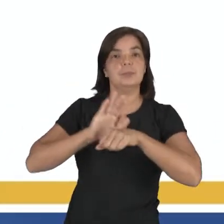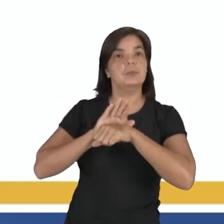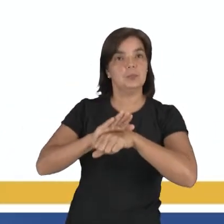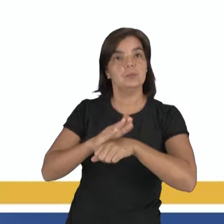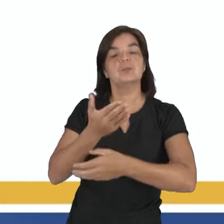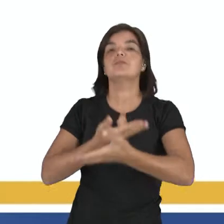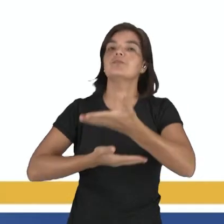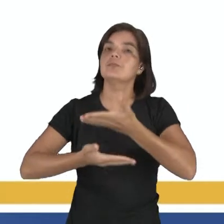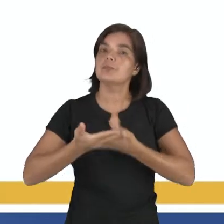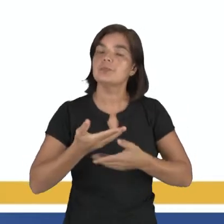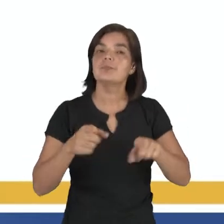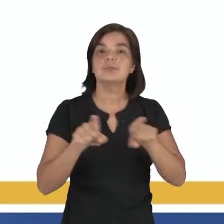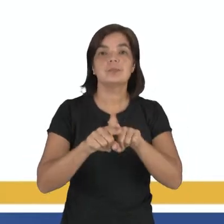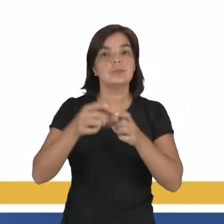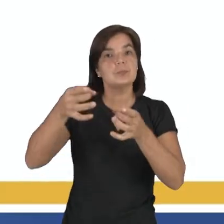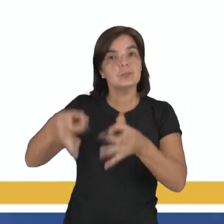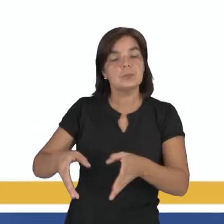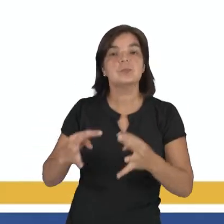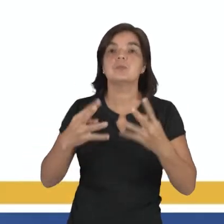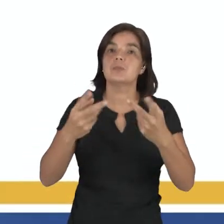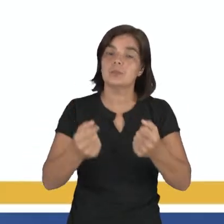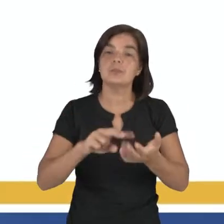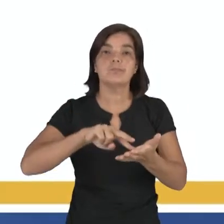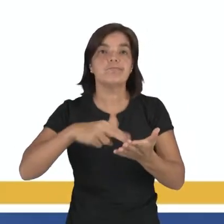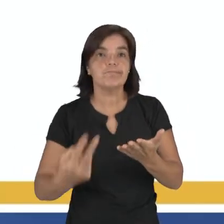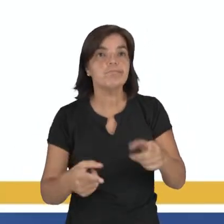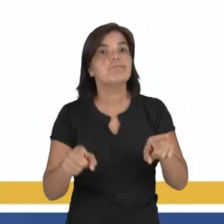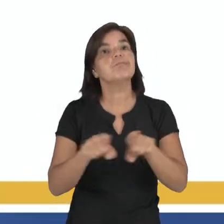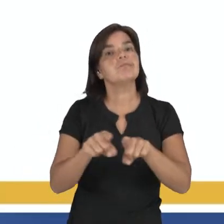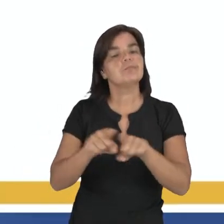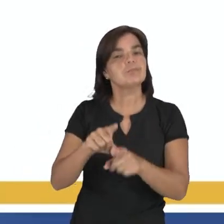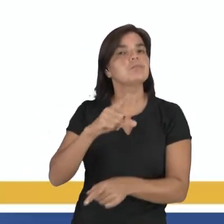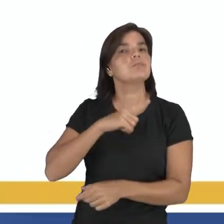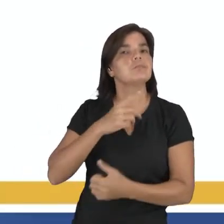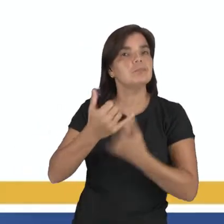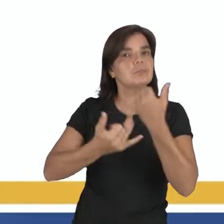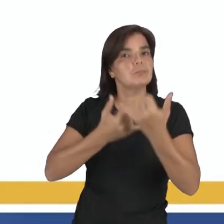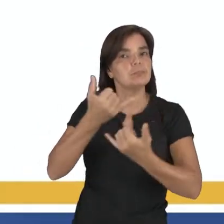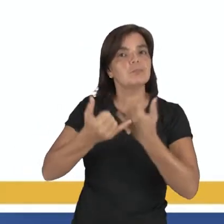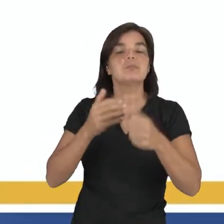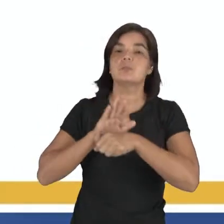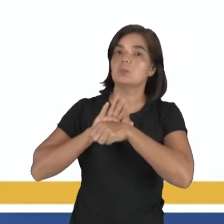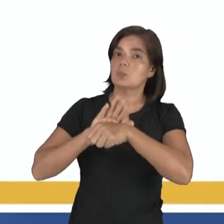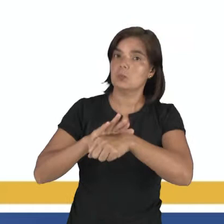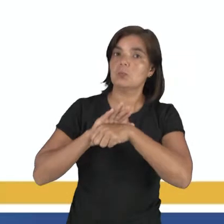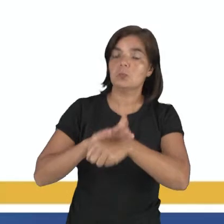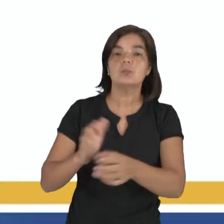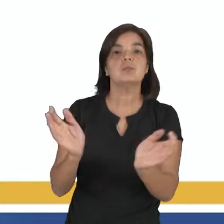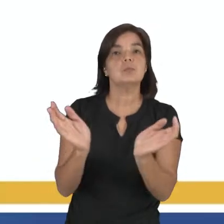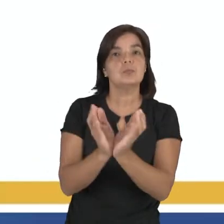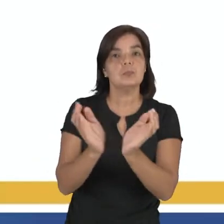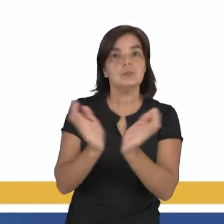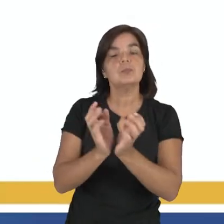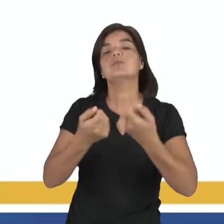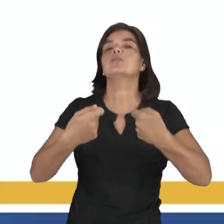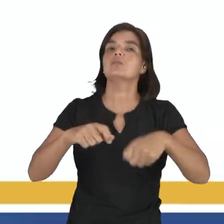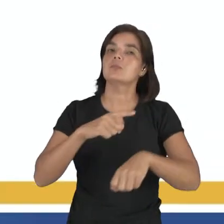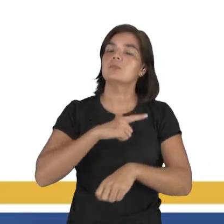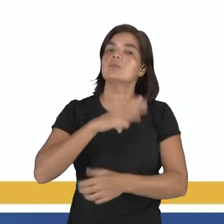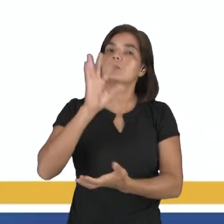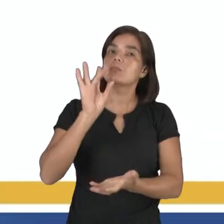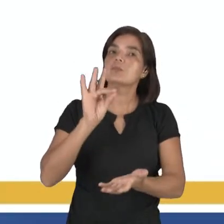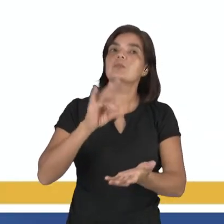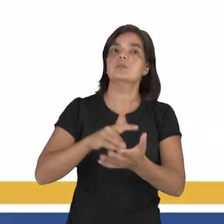cooperando um com o outro. Se um deles desistir, todos vão cair. Então, para ter jogo cooperativo, é necessário que essa equipe